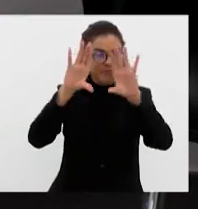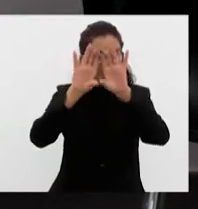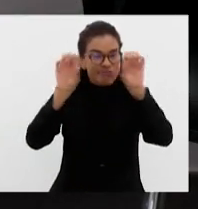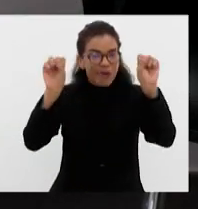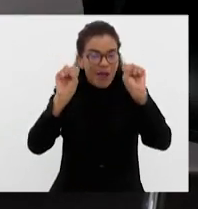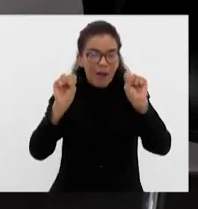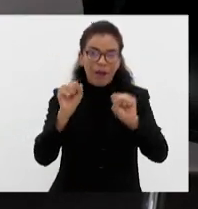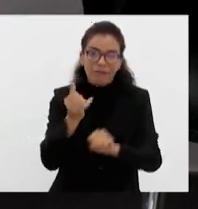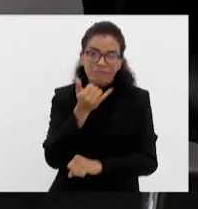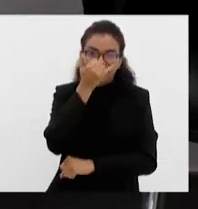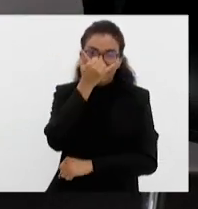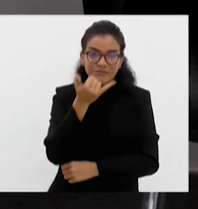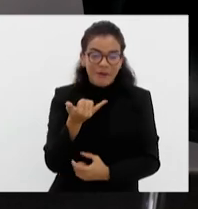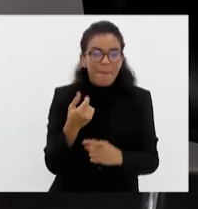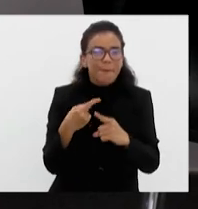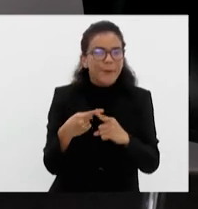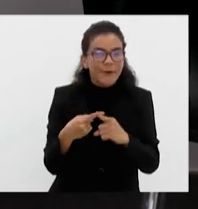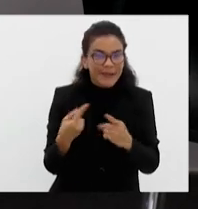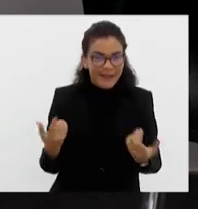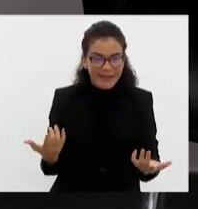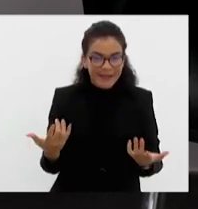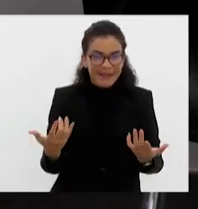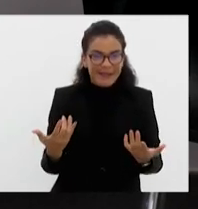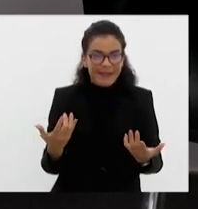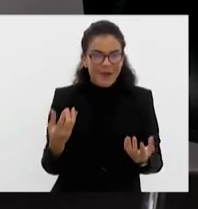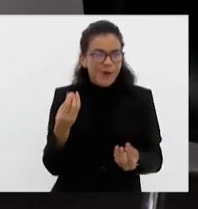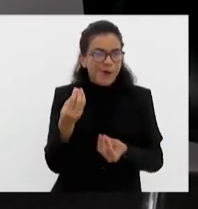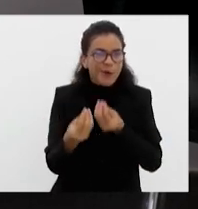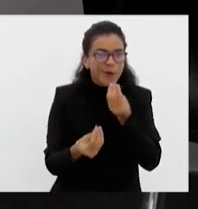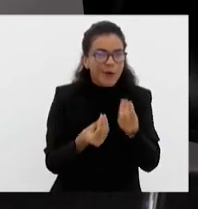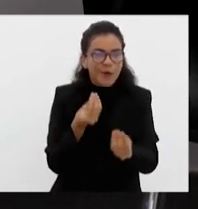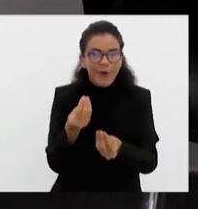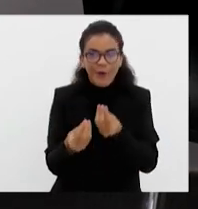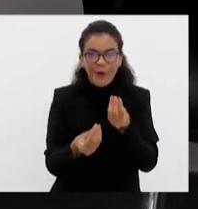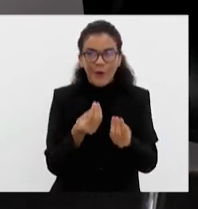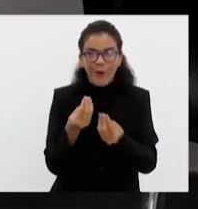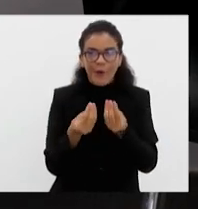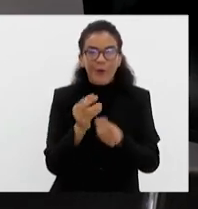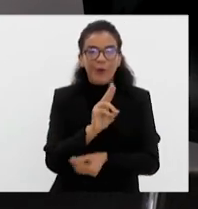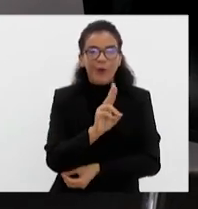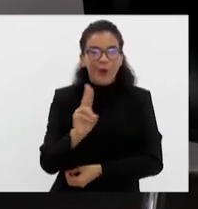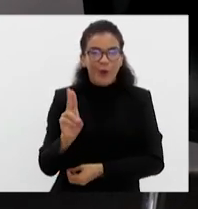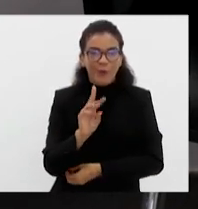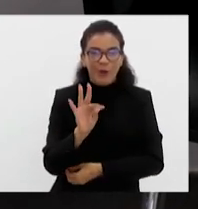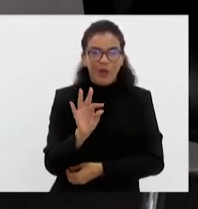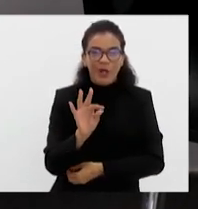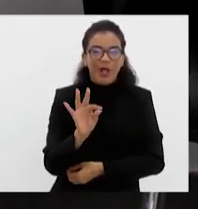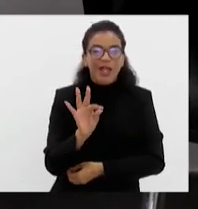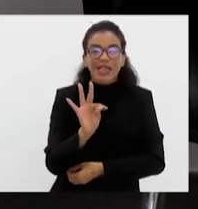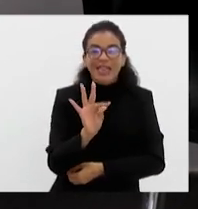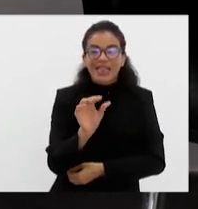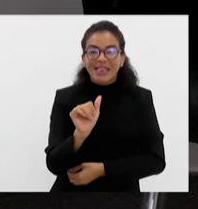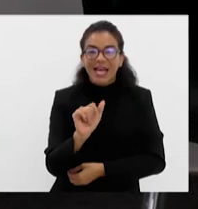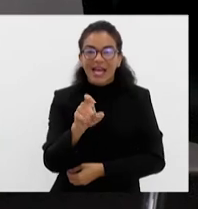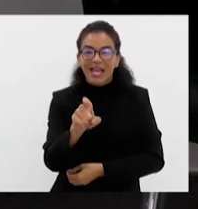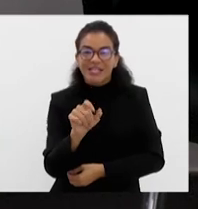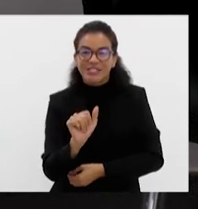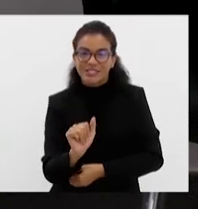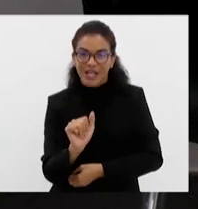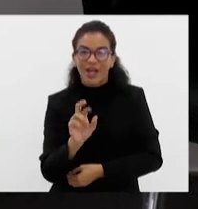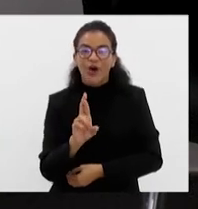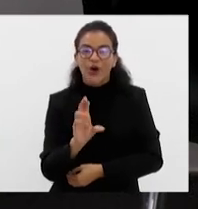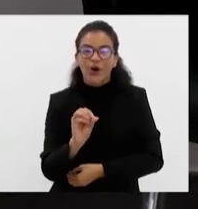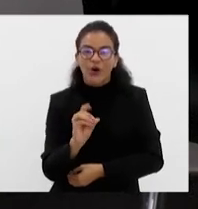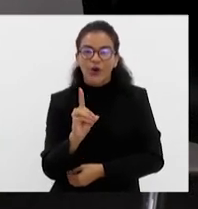ser infeliz. Por quê? Como é que se chamava a taxa? Taxa Rodoviária Única. E